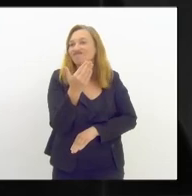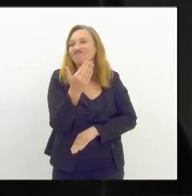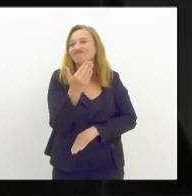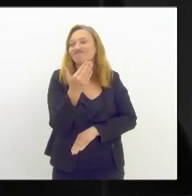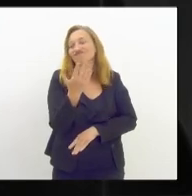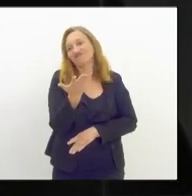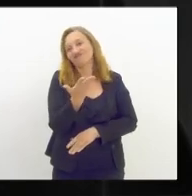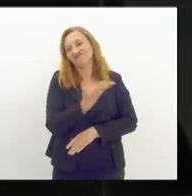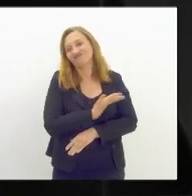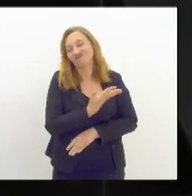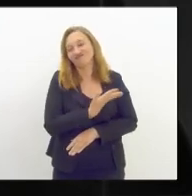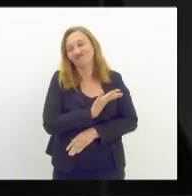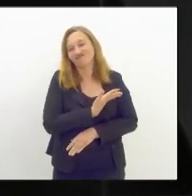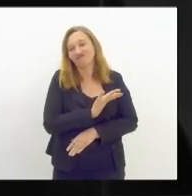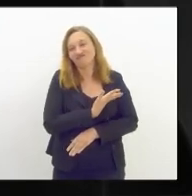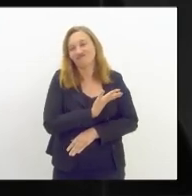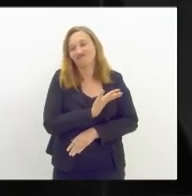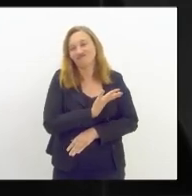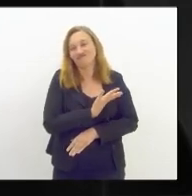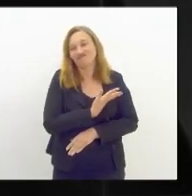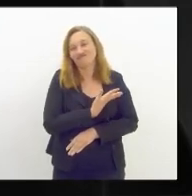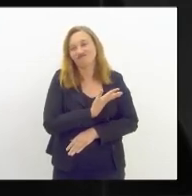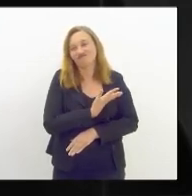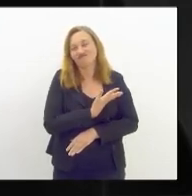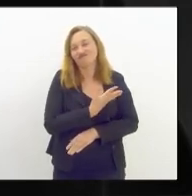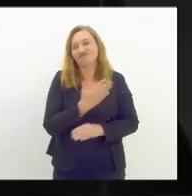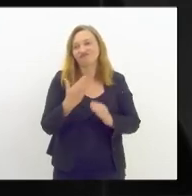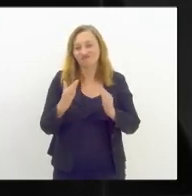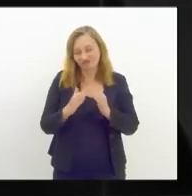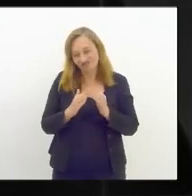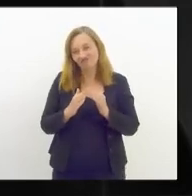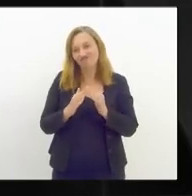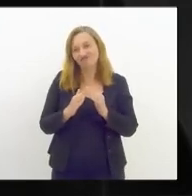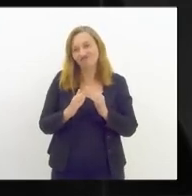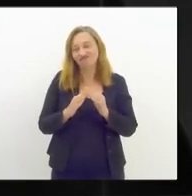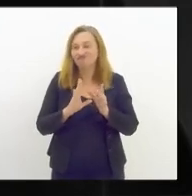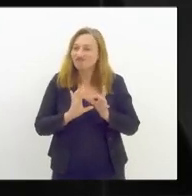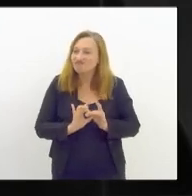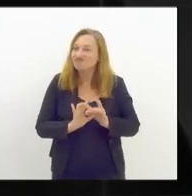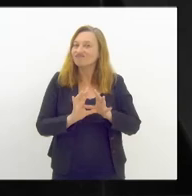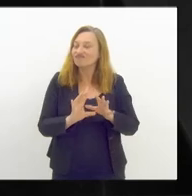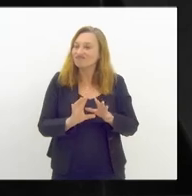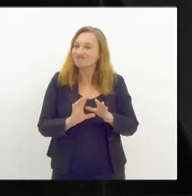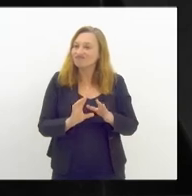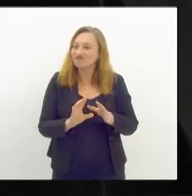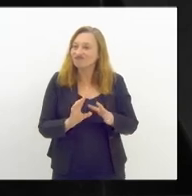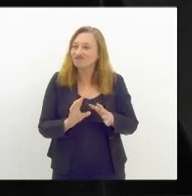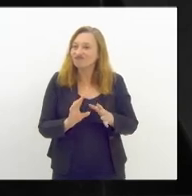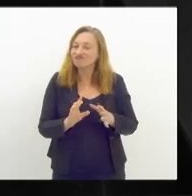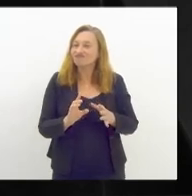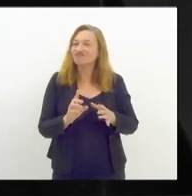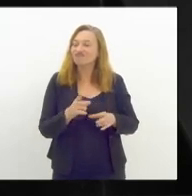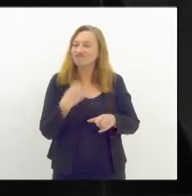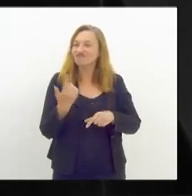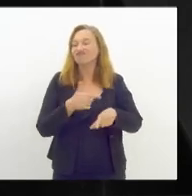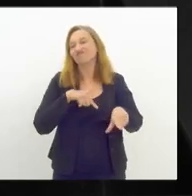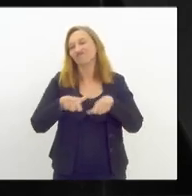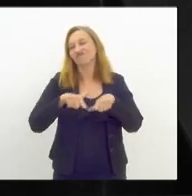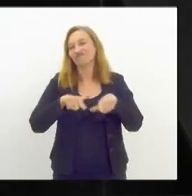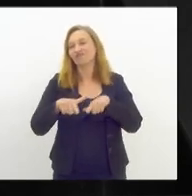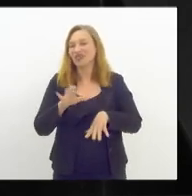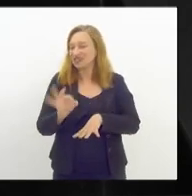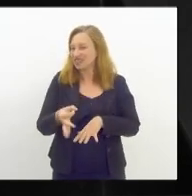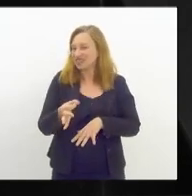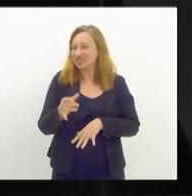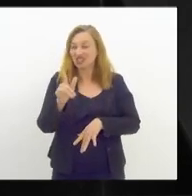companheirismo dos colegas desta casa que tem nos permitido tocar o nosso mandato e tenho certeza que não